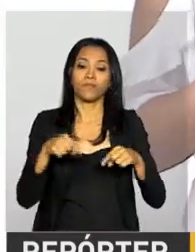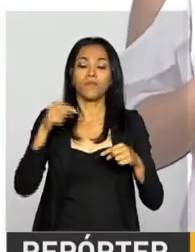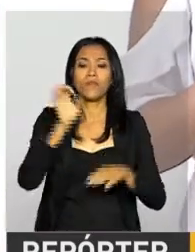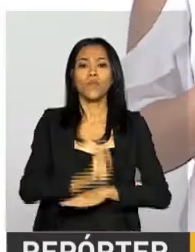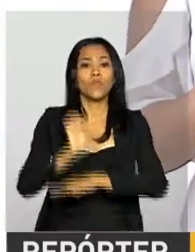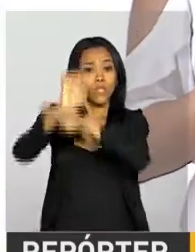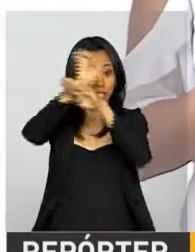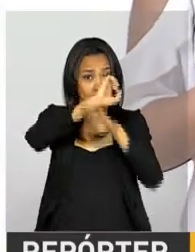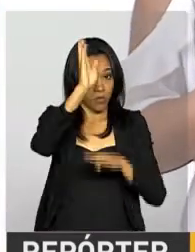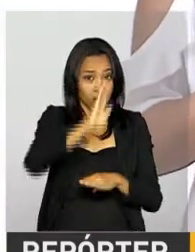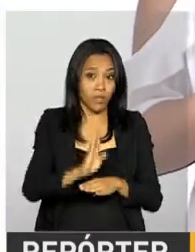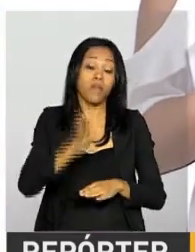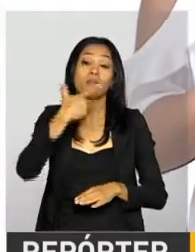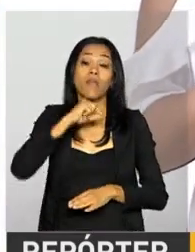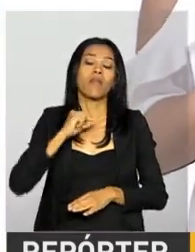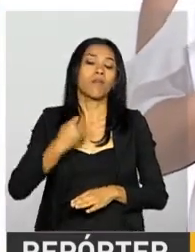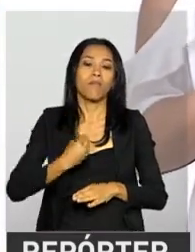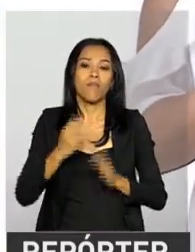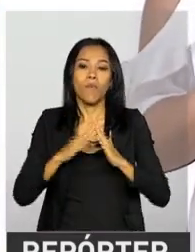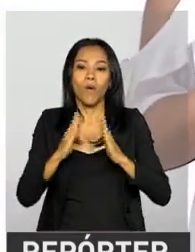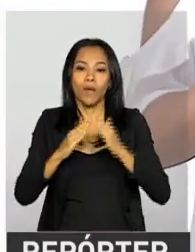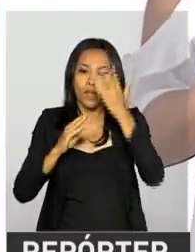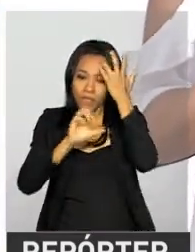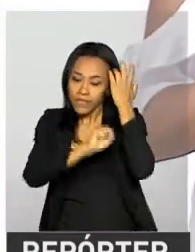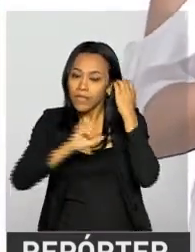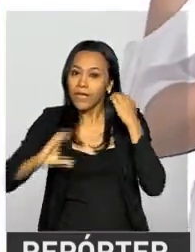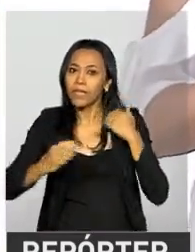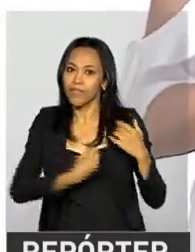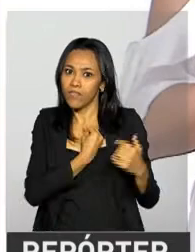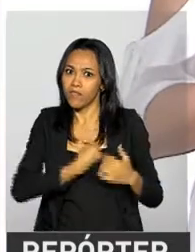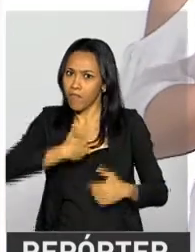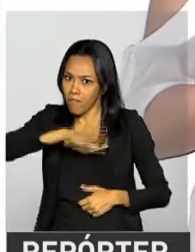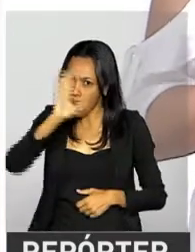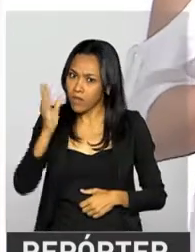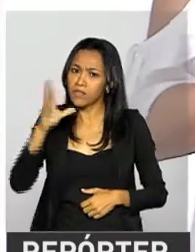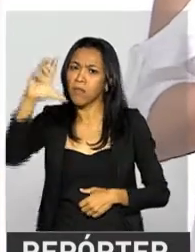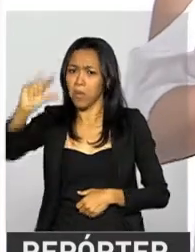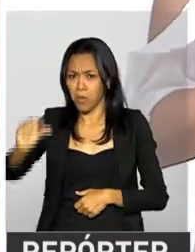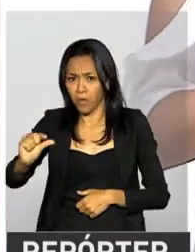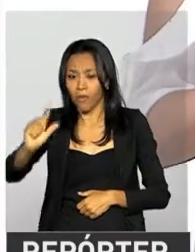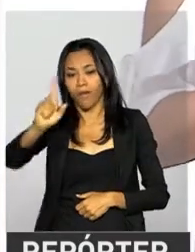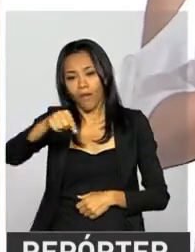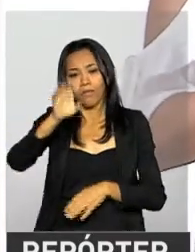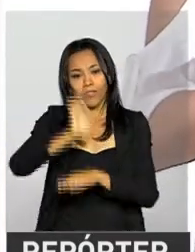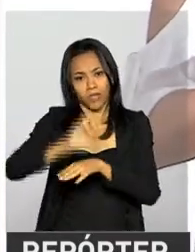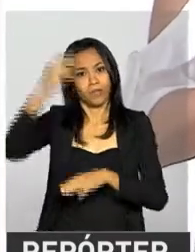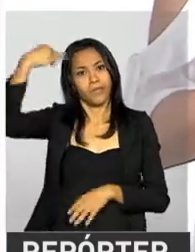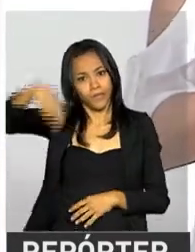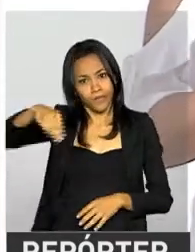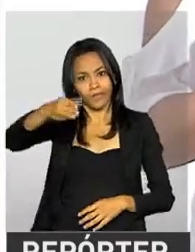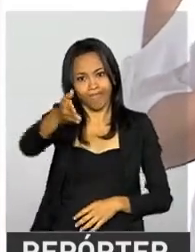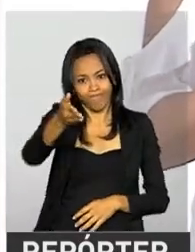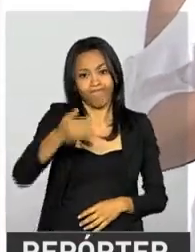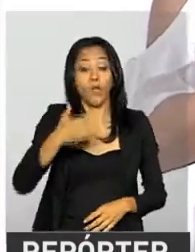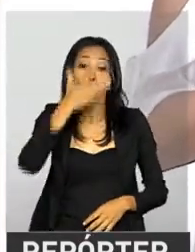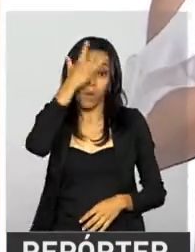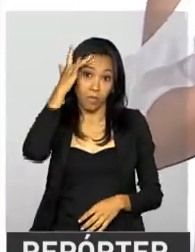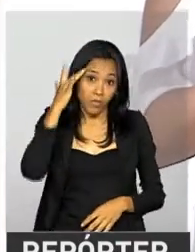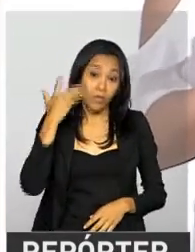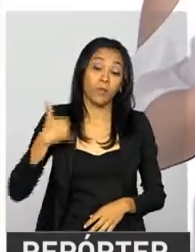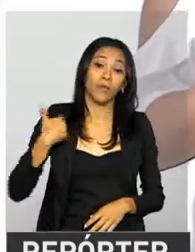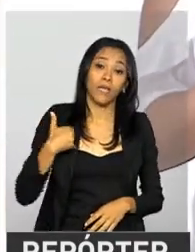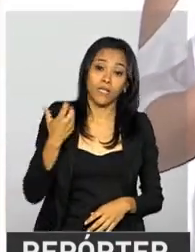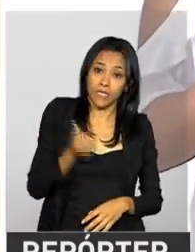chance de viver mais que mora em santa catarina ea menor expectativa de vida está no maranhão já uma pessoa que completou